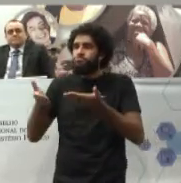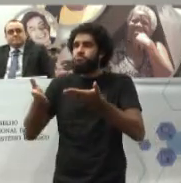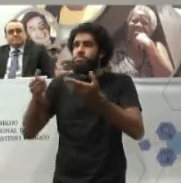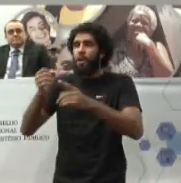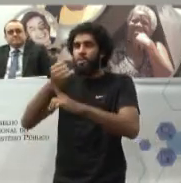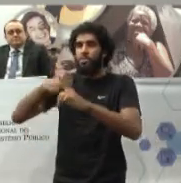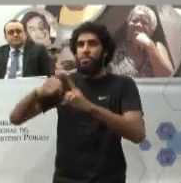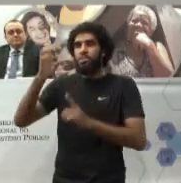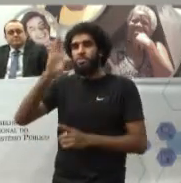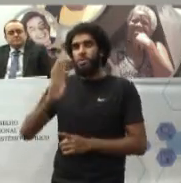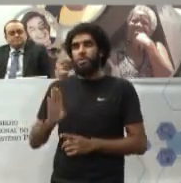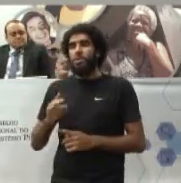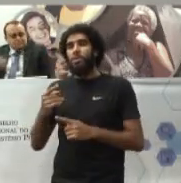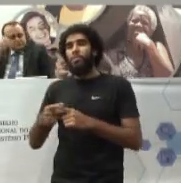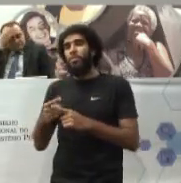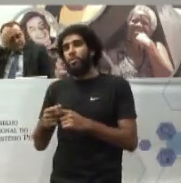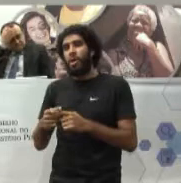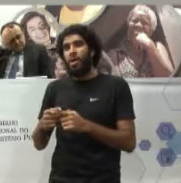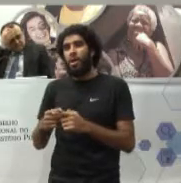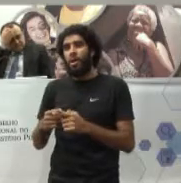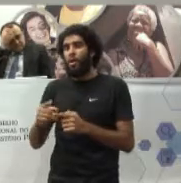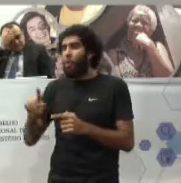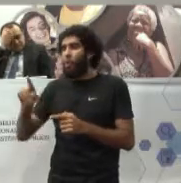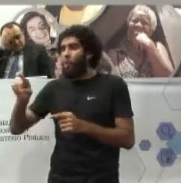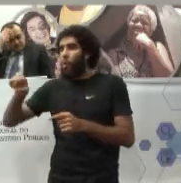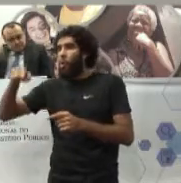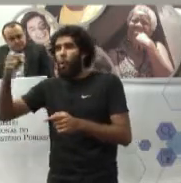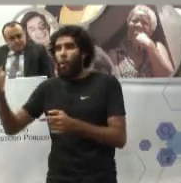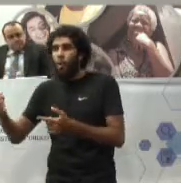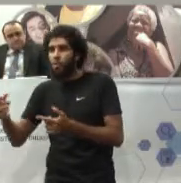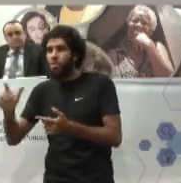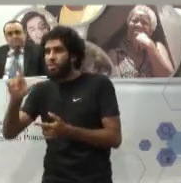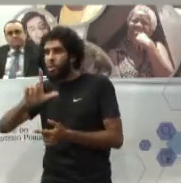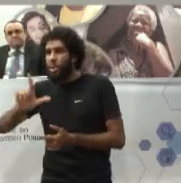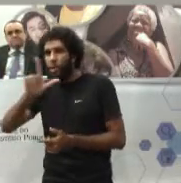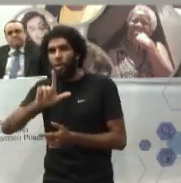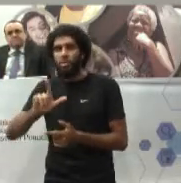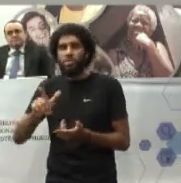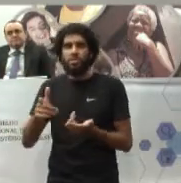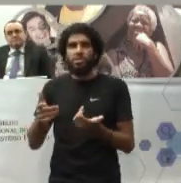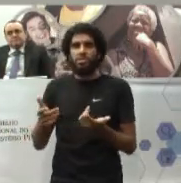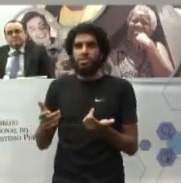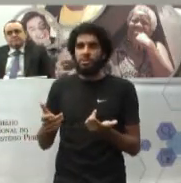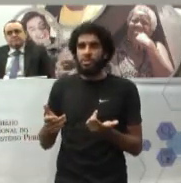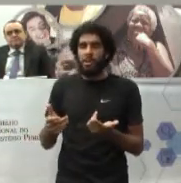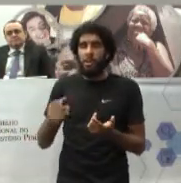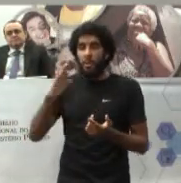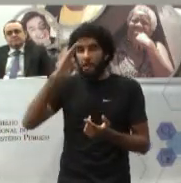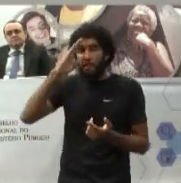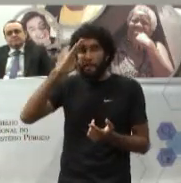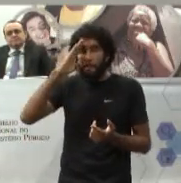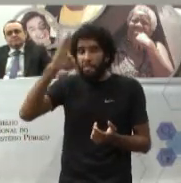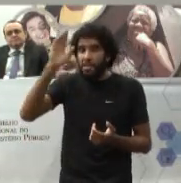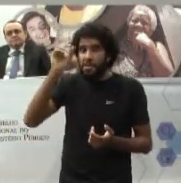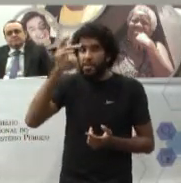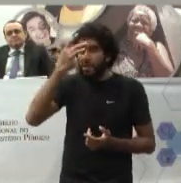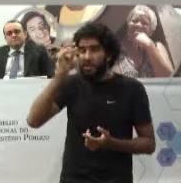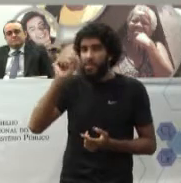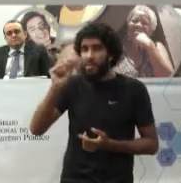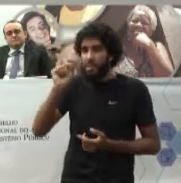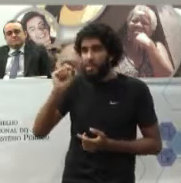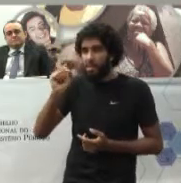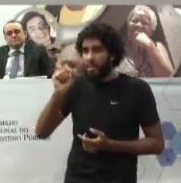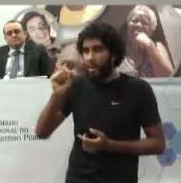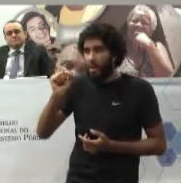porque outros outros desenhos outras lógicas principalmente a lógica que diz que o